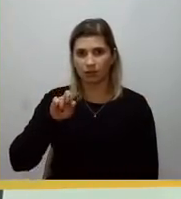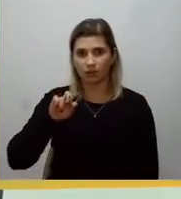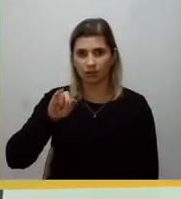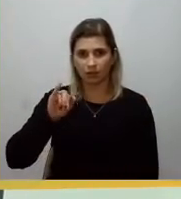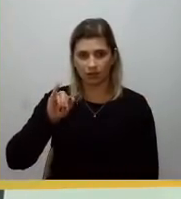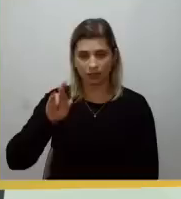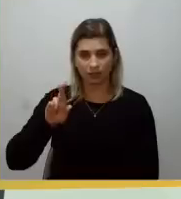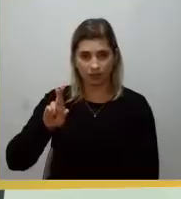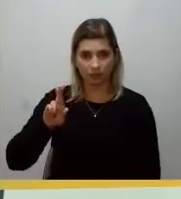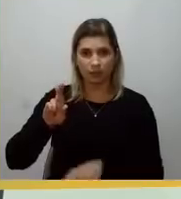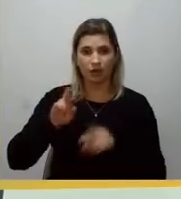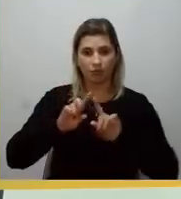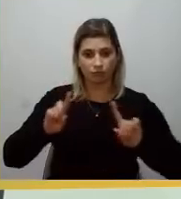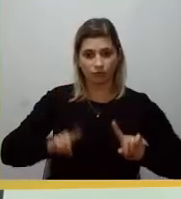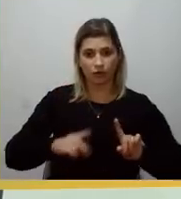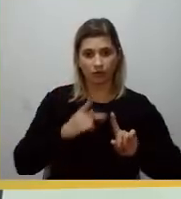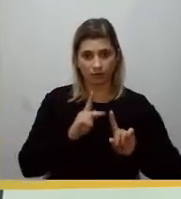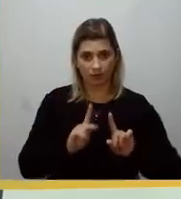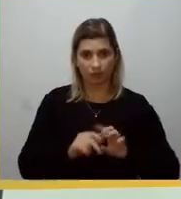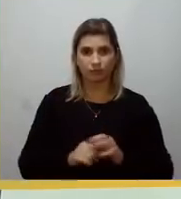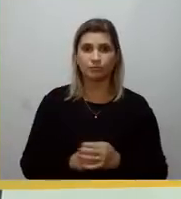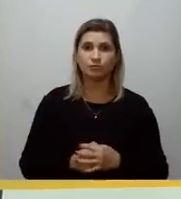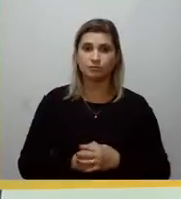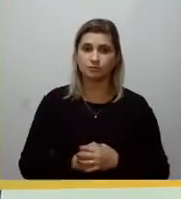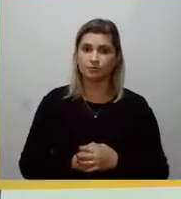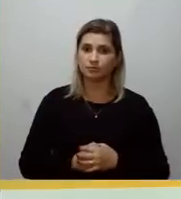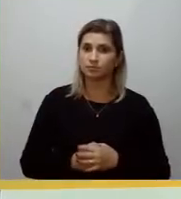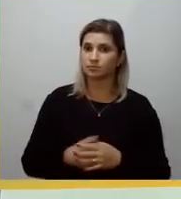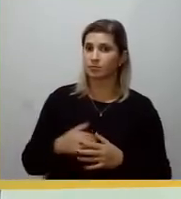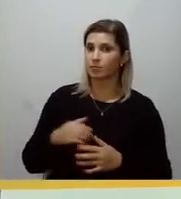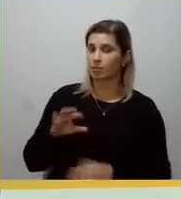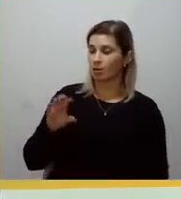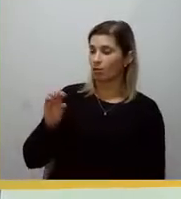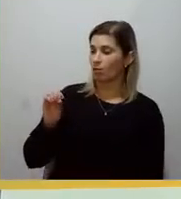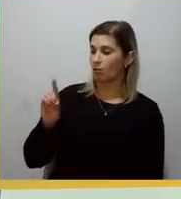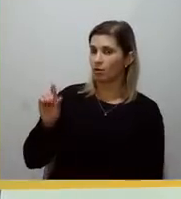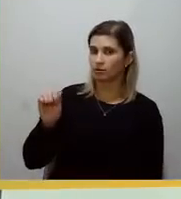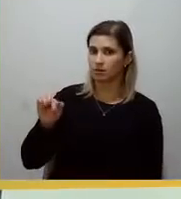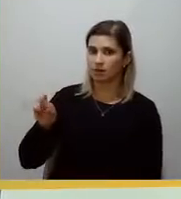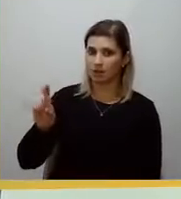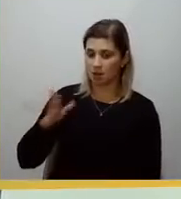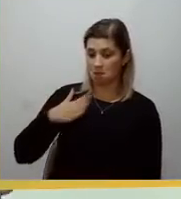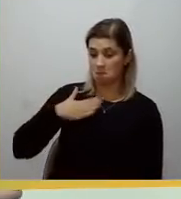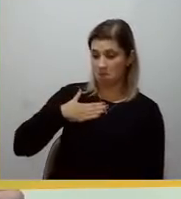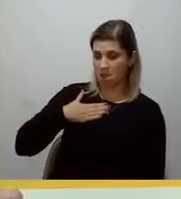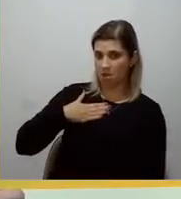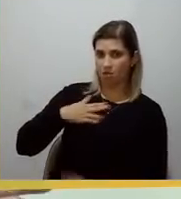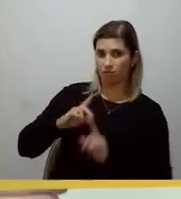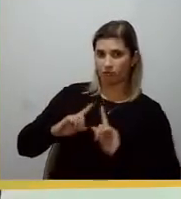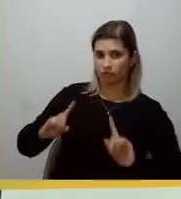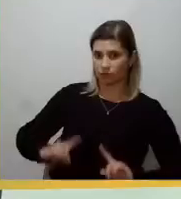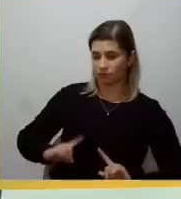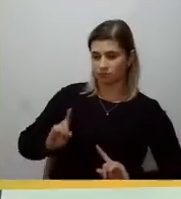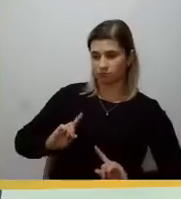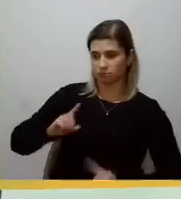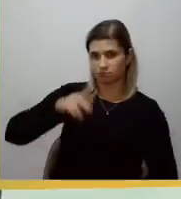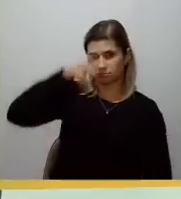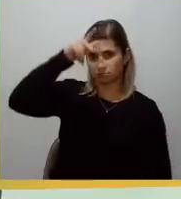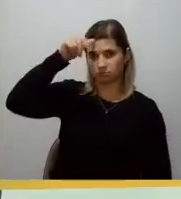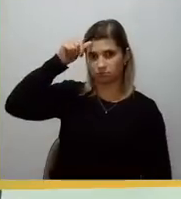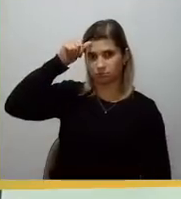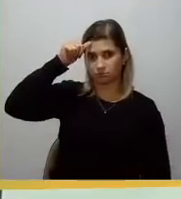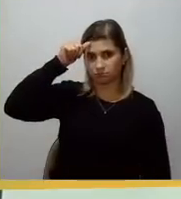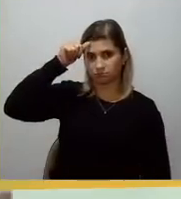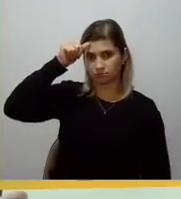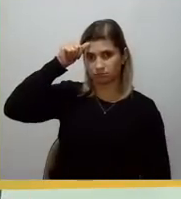prefeitura? Só um pouquinho. O Daír não era meu funcionário, era funcionário da prefeitura. Ele foi seu funcionário comissionado.